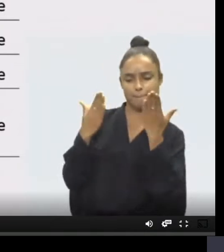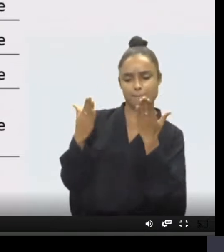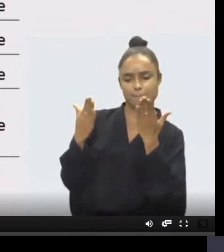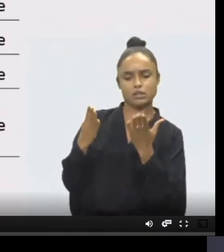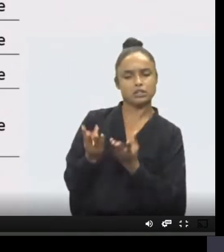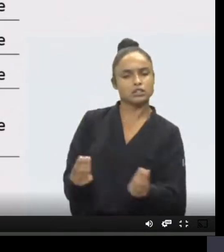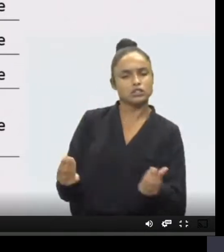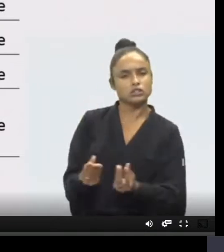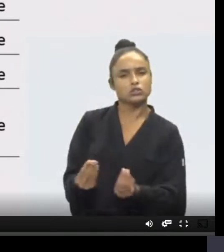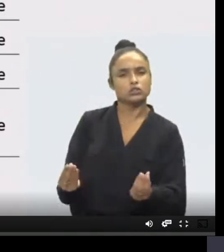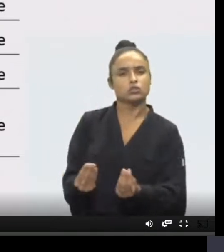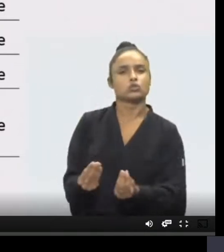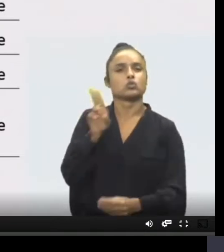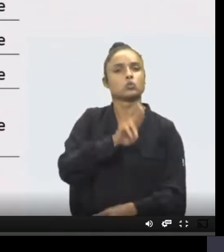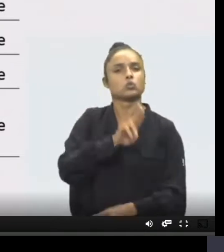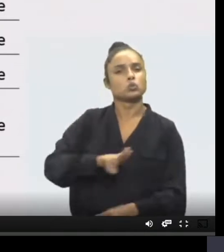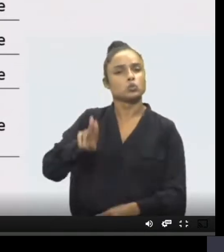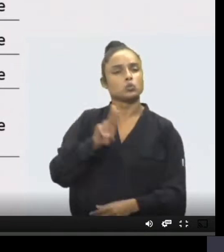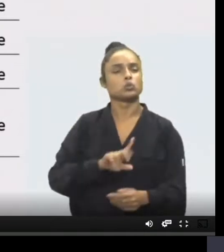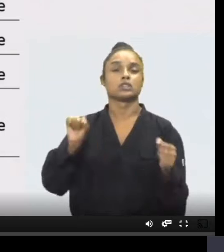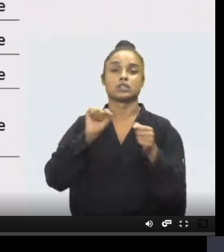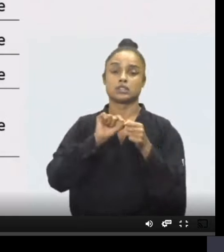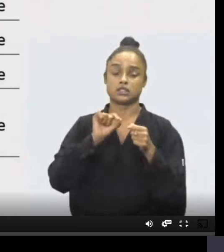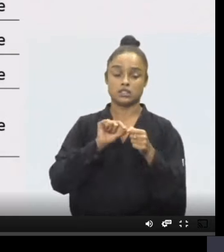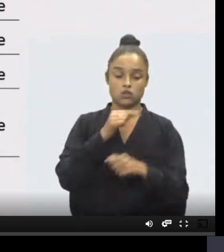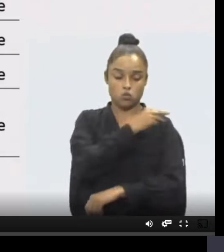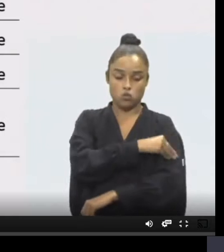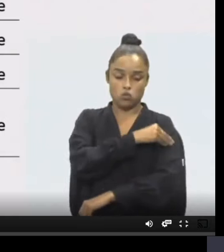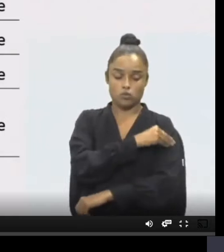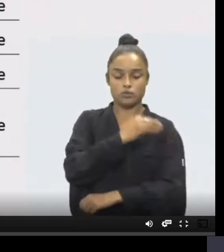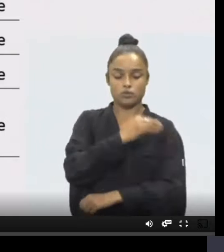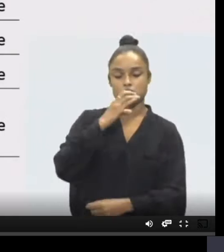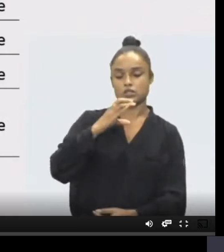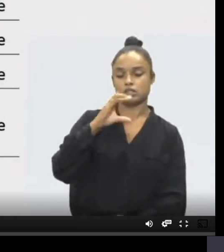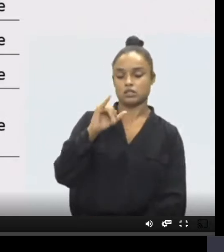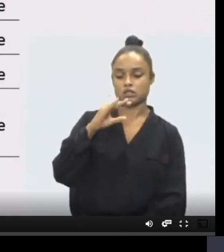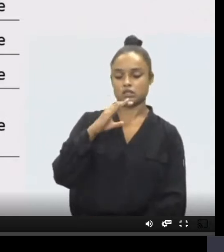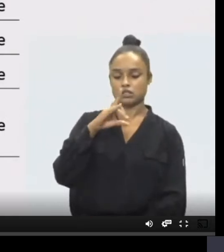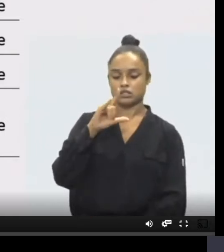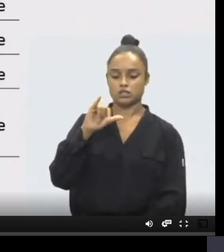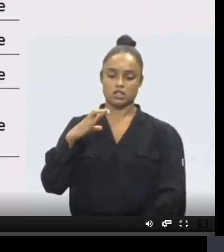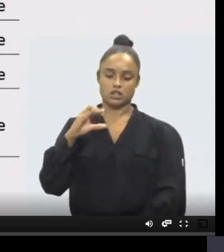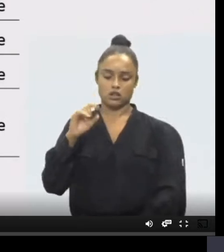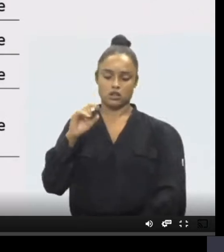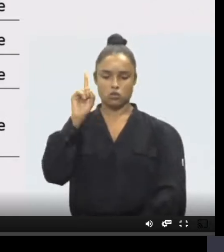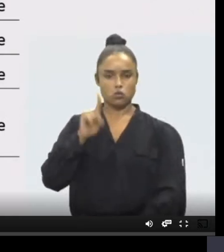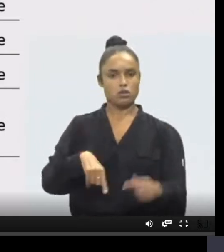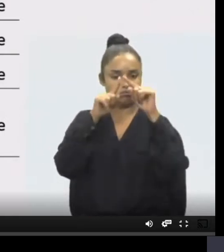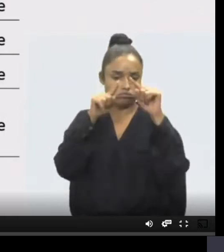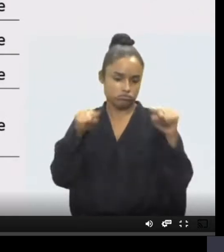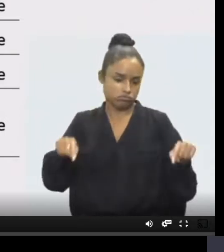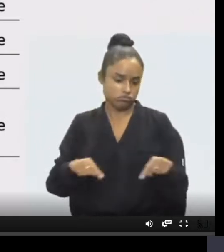etanol, desculpa. Nós vamos realizar a identificação de um álcool cíclico de cadeia